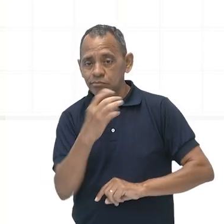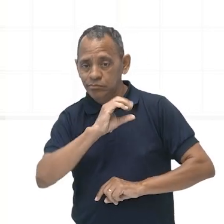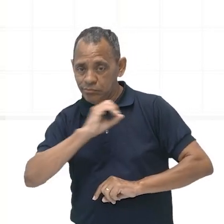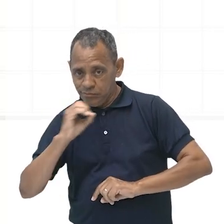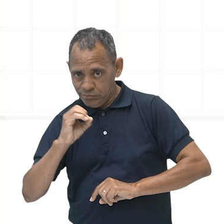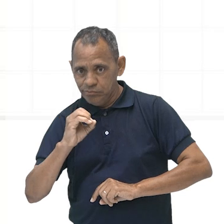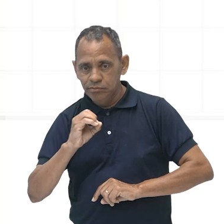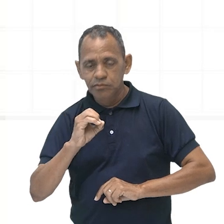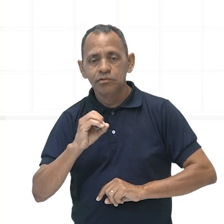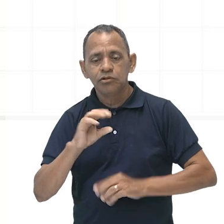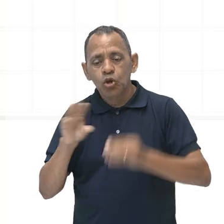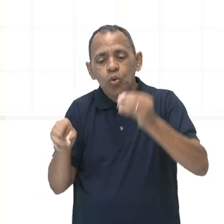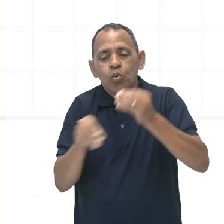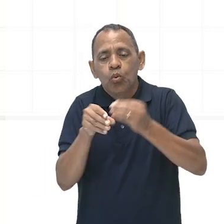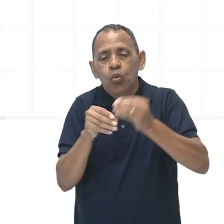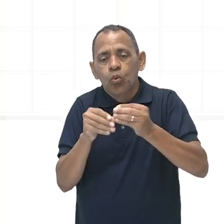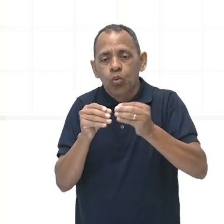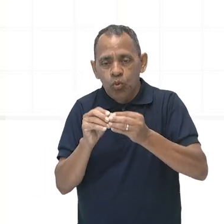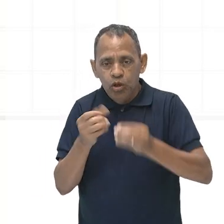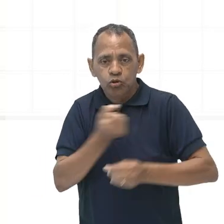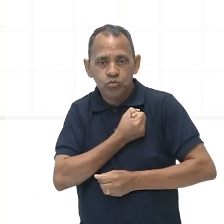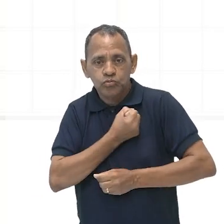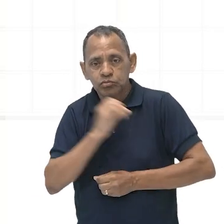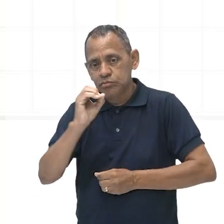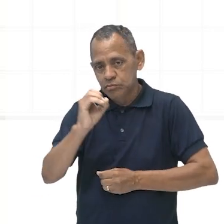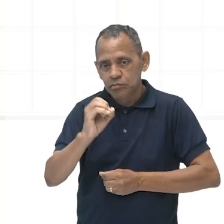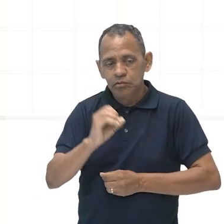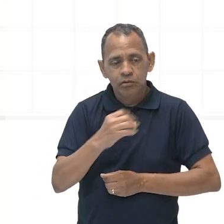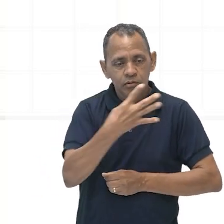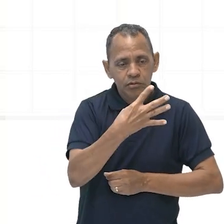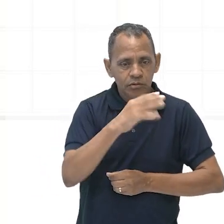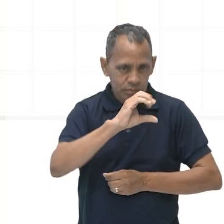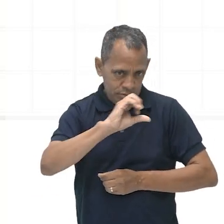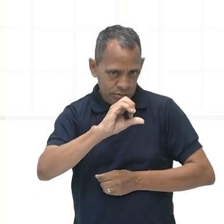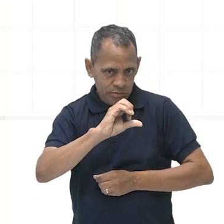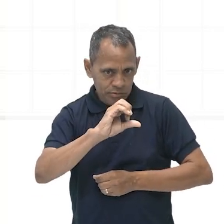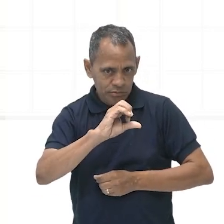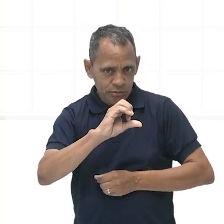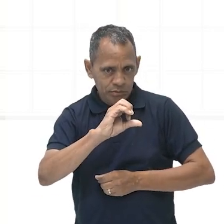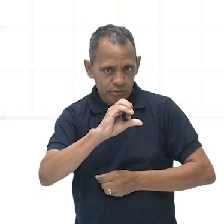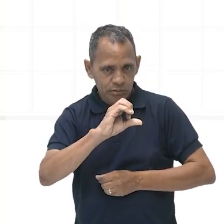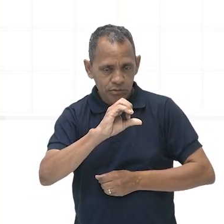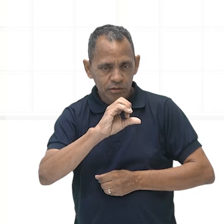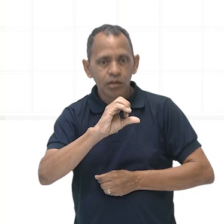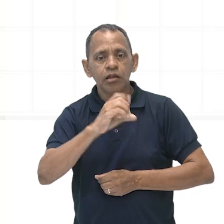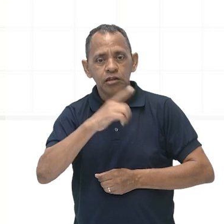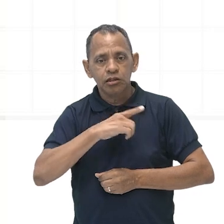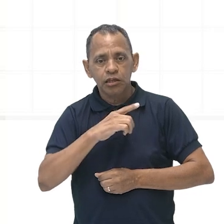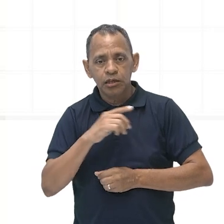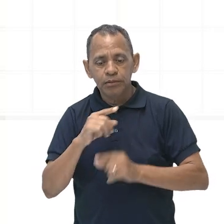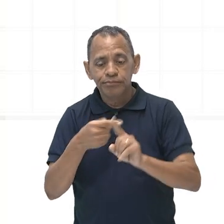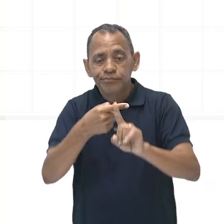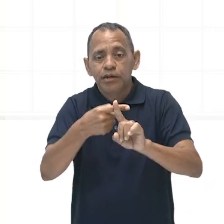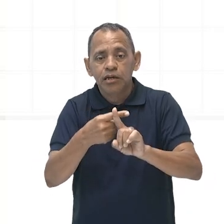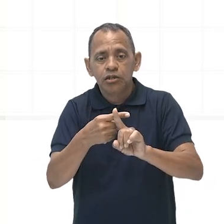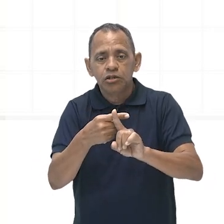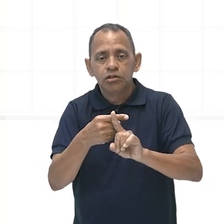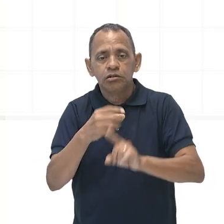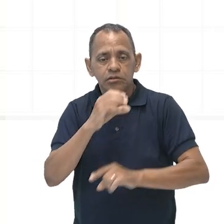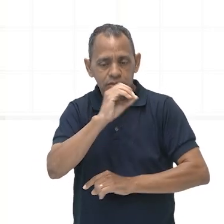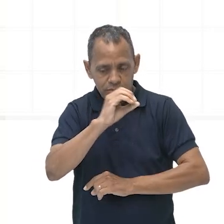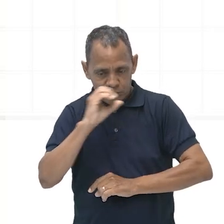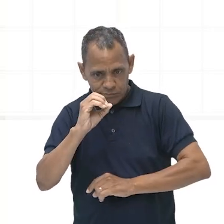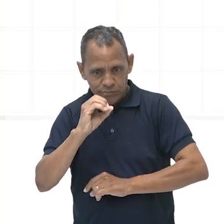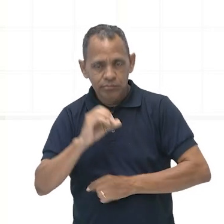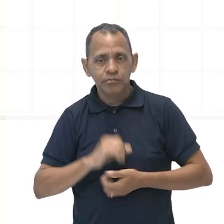zeros, certo? Então, vai ser 49 e eu coloco 2 zeros. Beleza. Então,